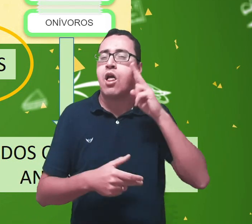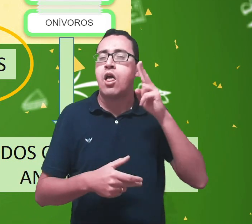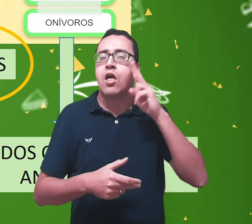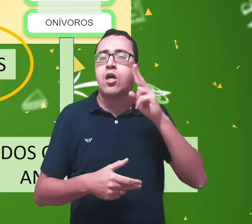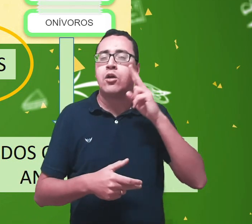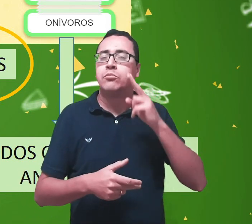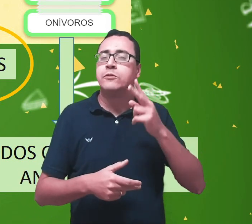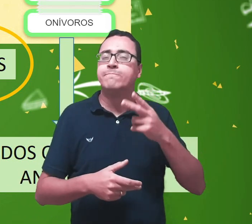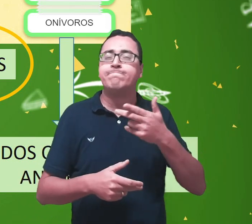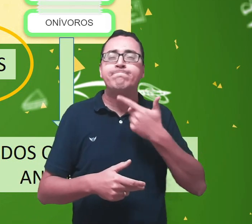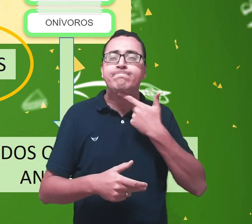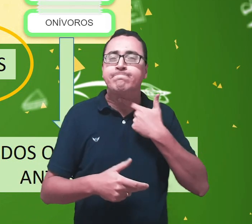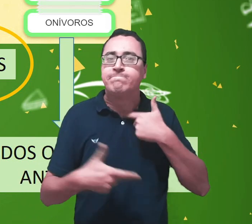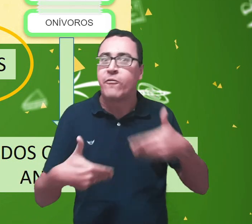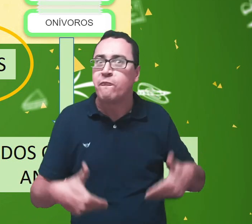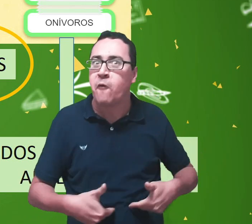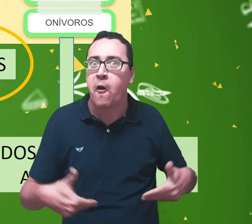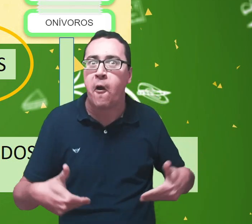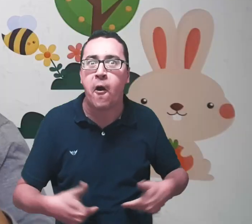fominha.